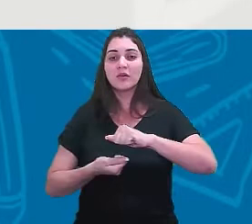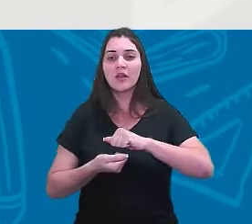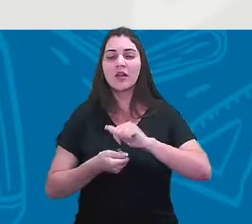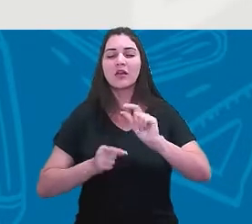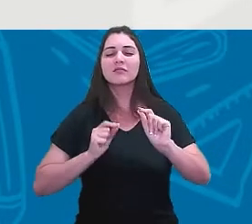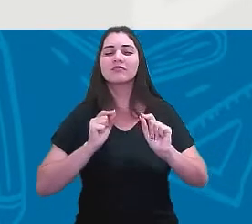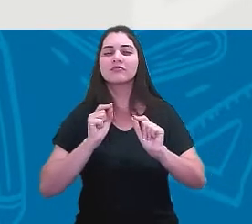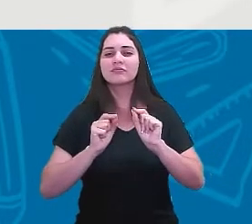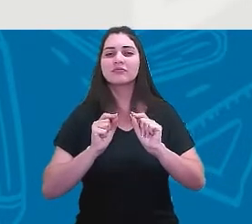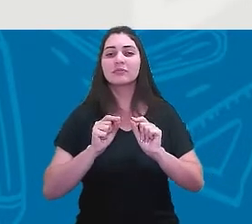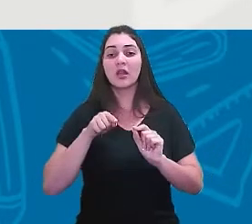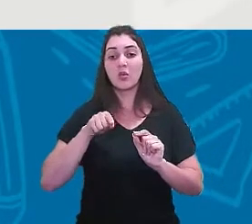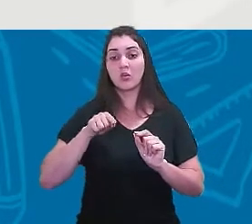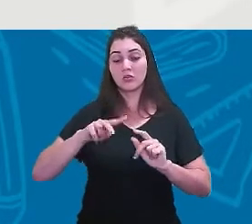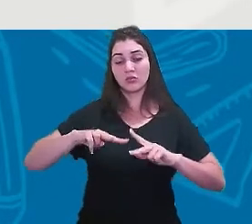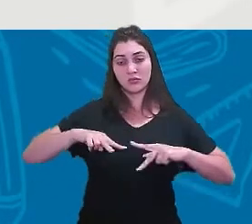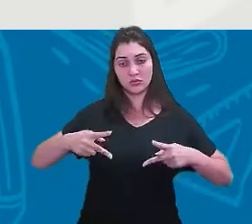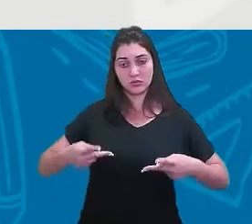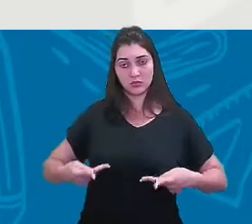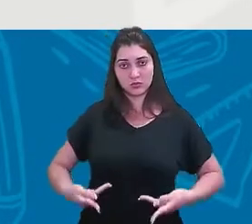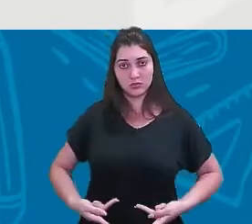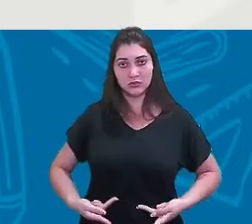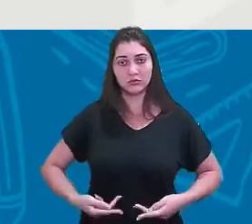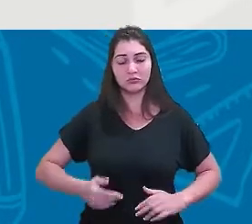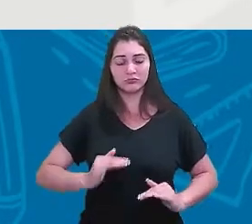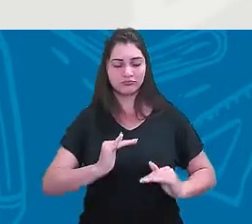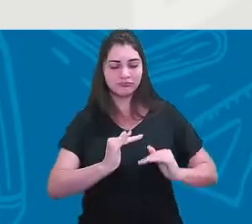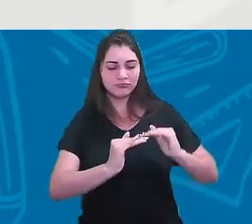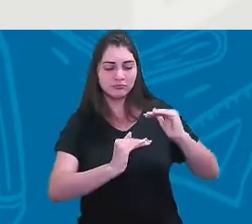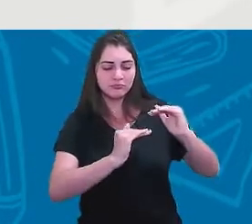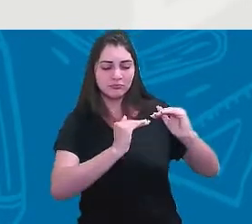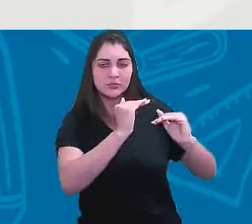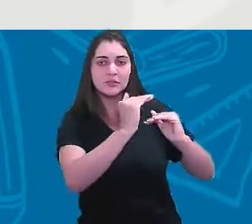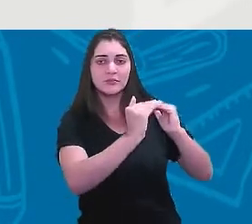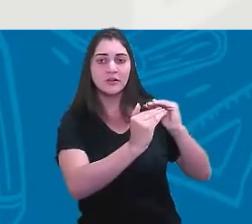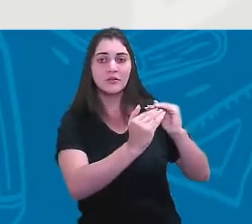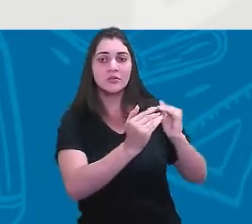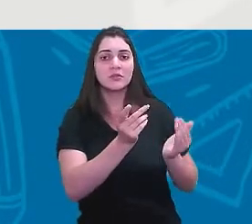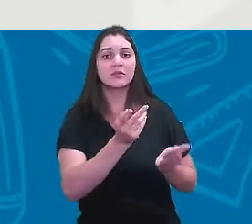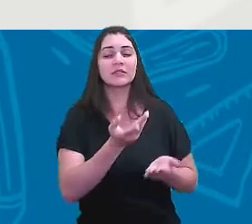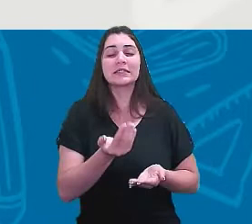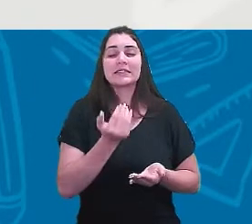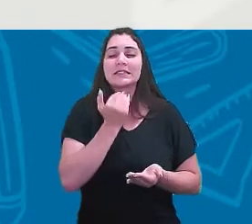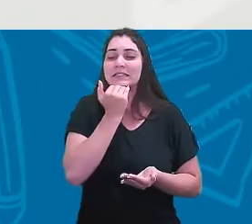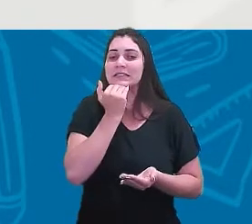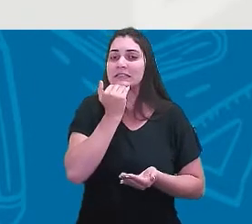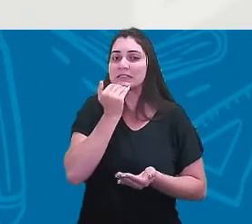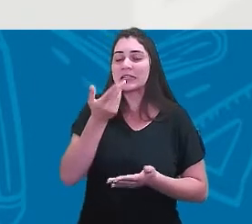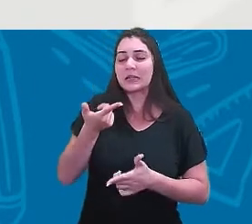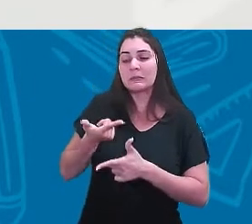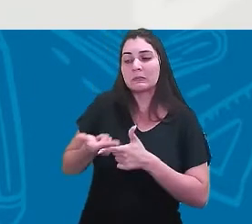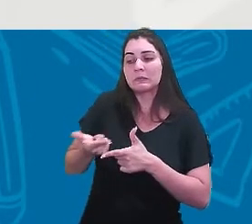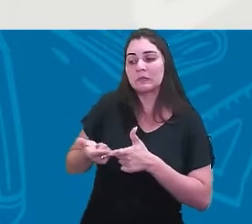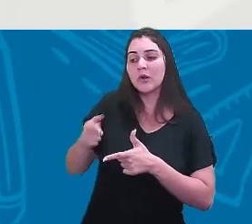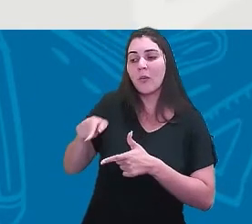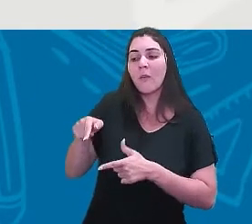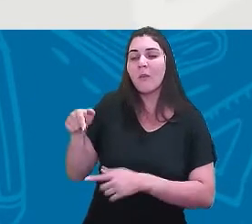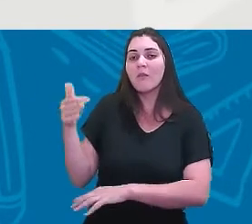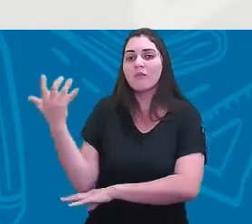em que o ser humano, ele avança, ele se desenvolve, né, sem agredir o meio